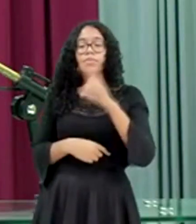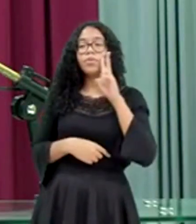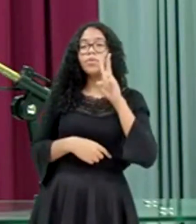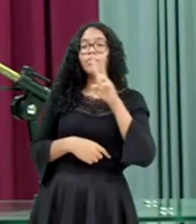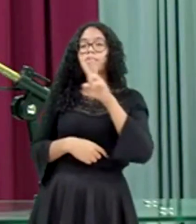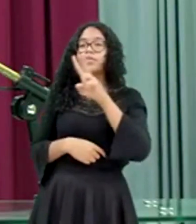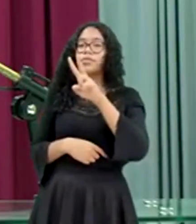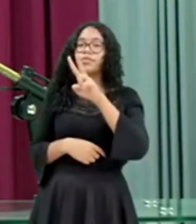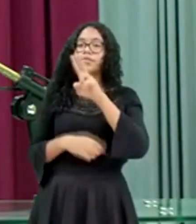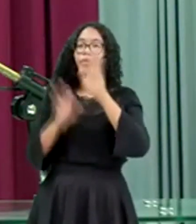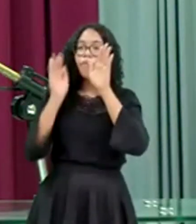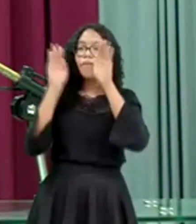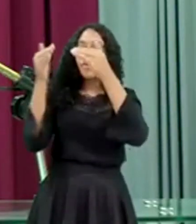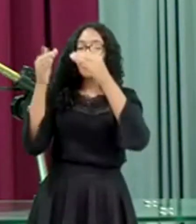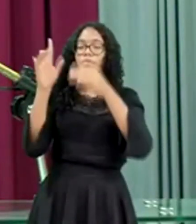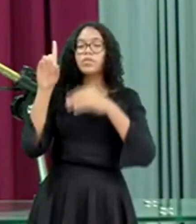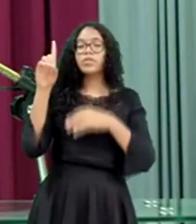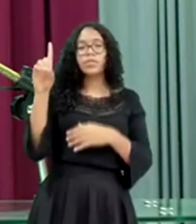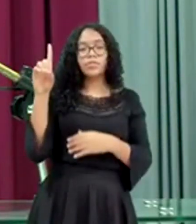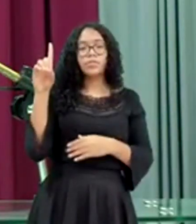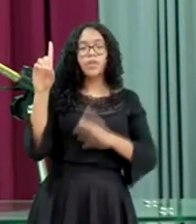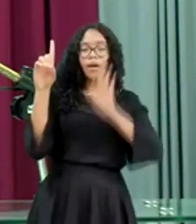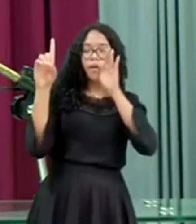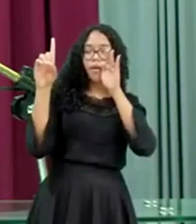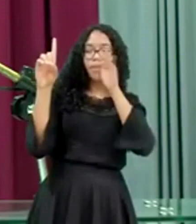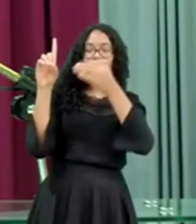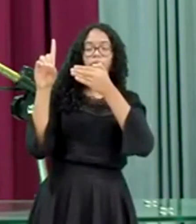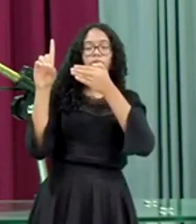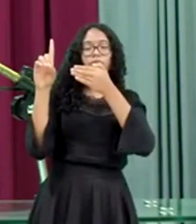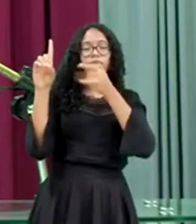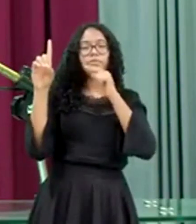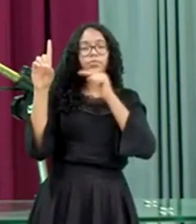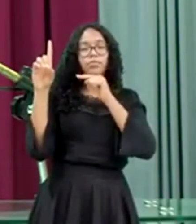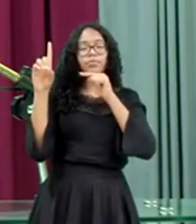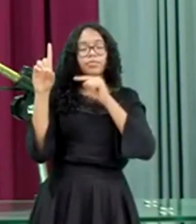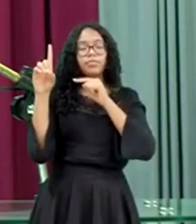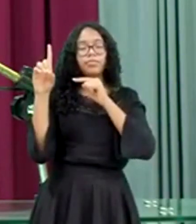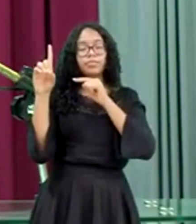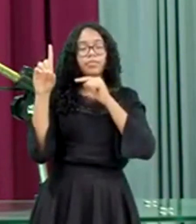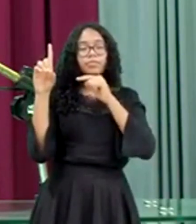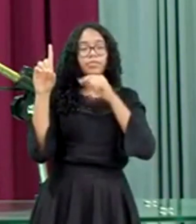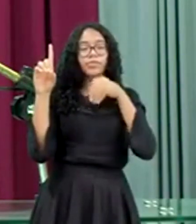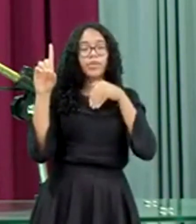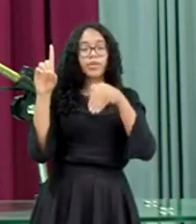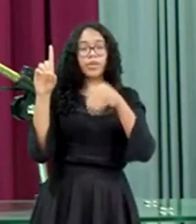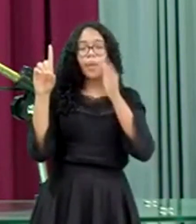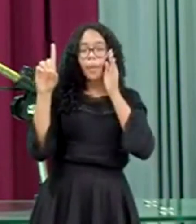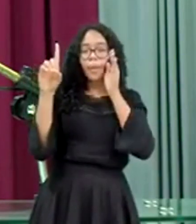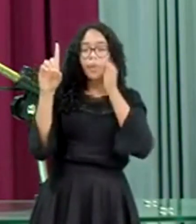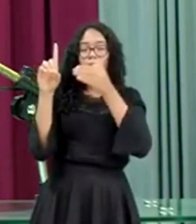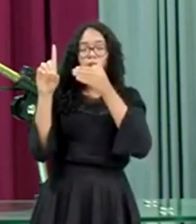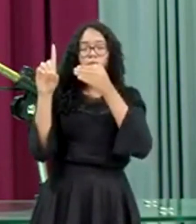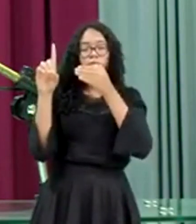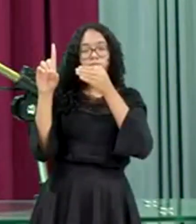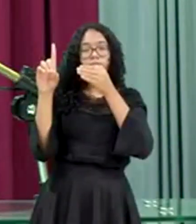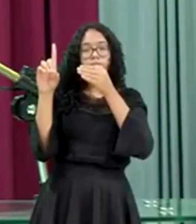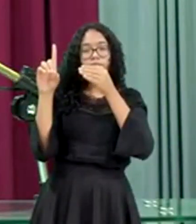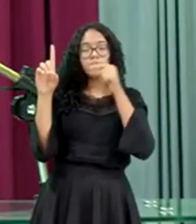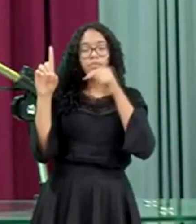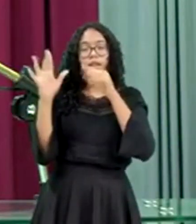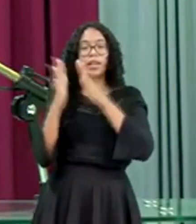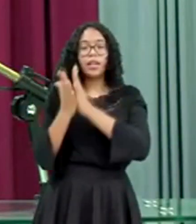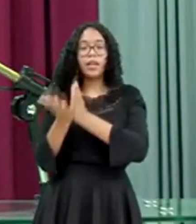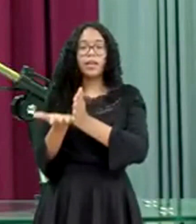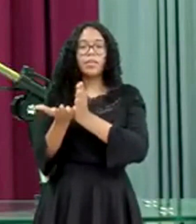Senhor. Eles continuaram olhando para Deus, eles continuaram focando na palavra